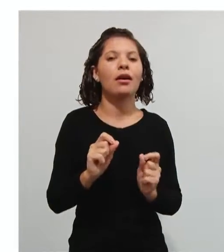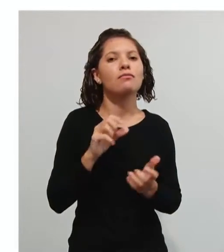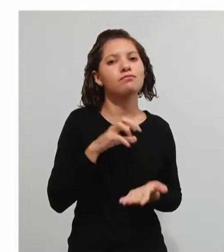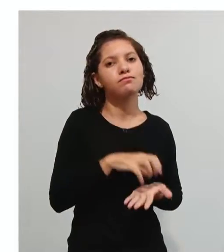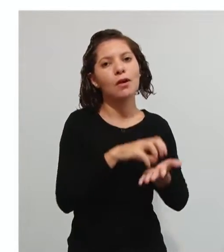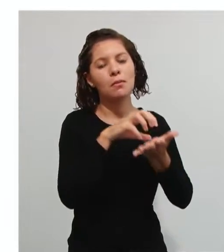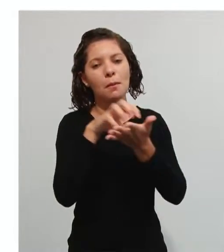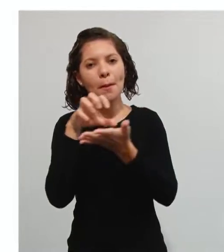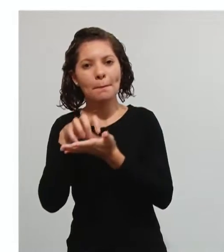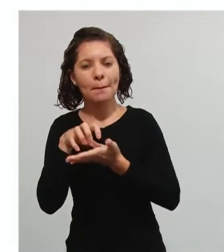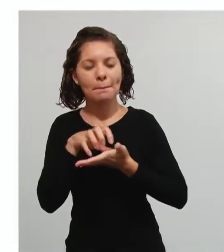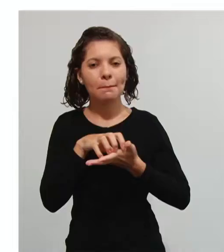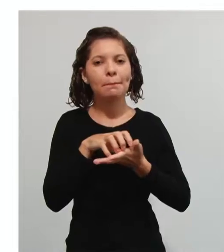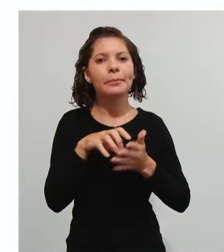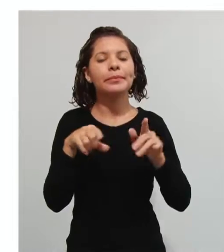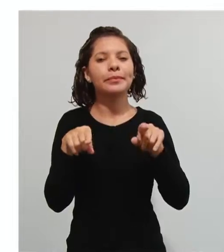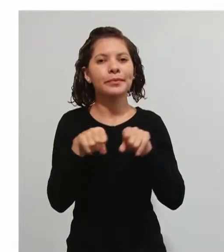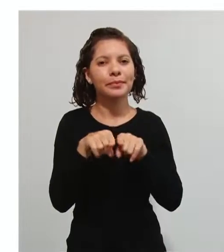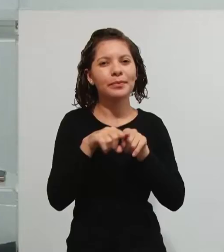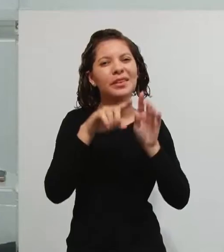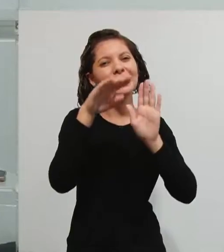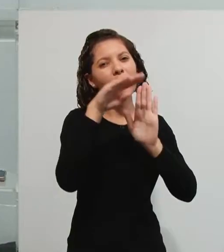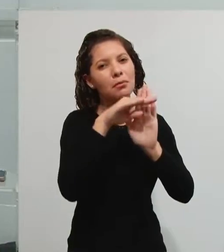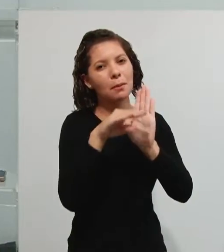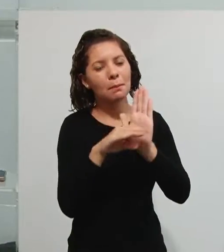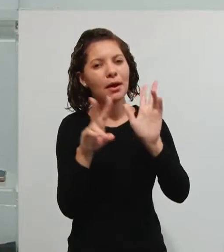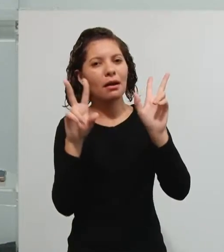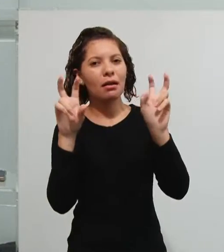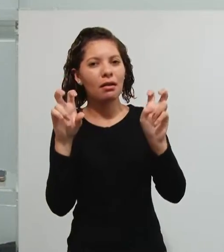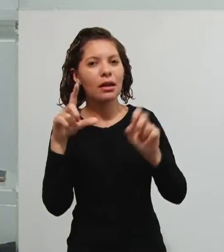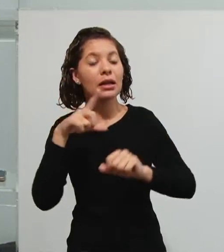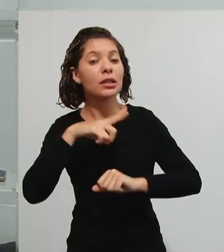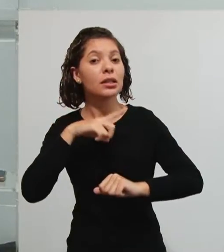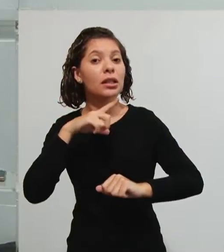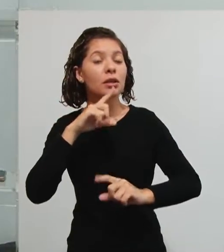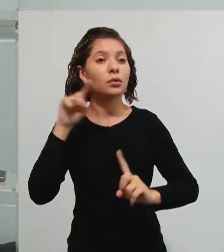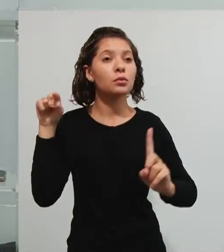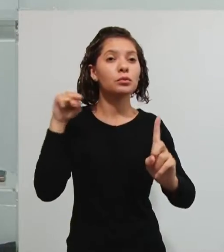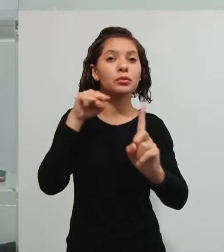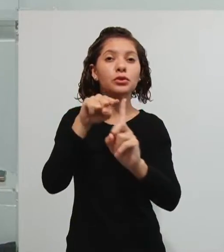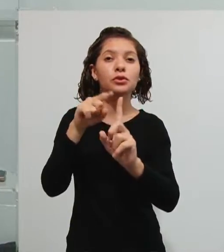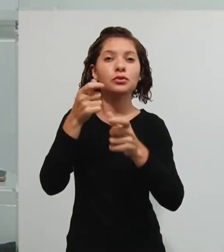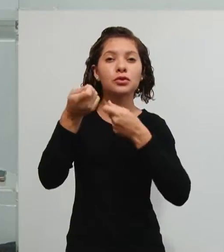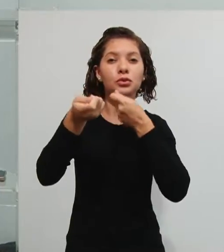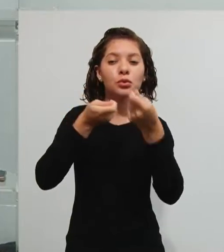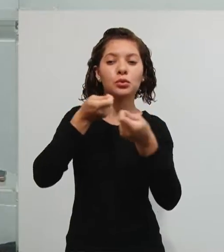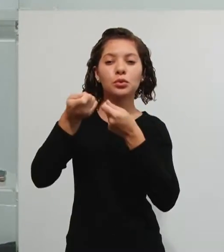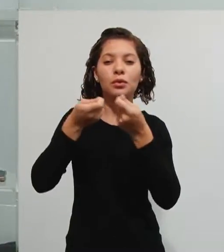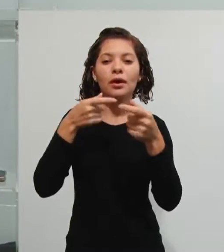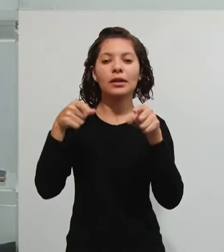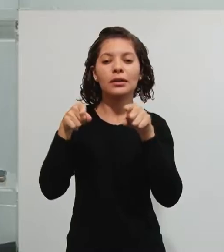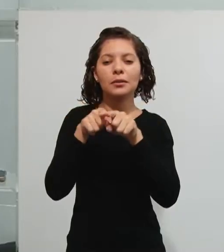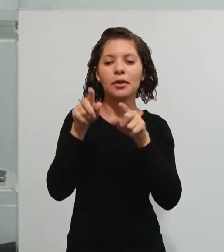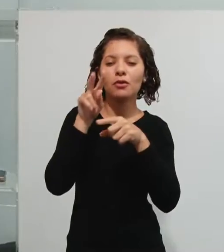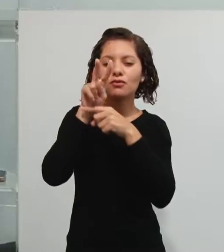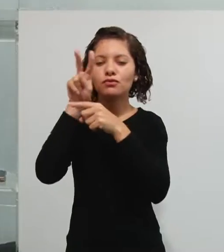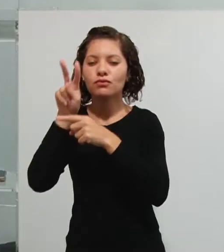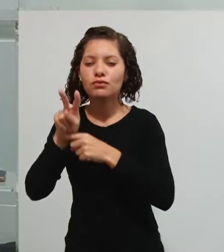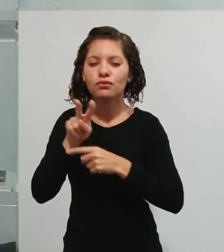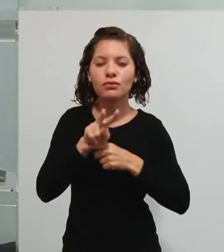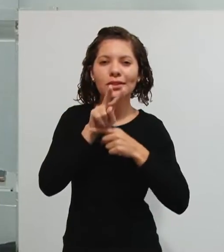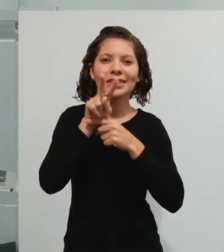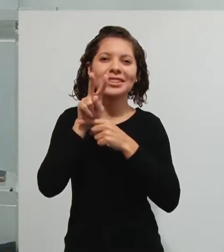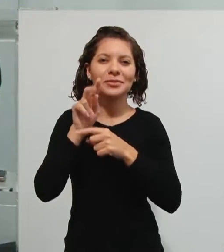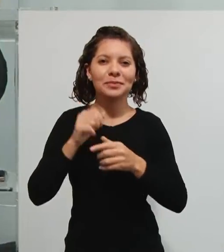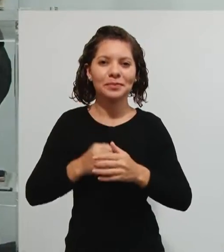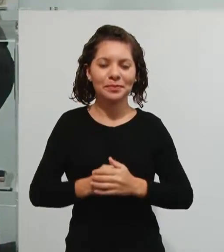em sua função trazer o papel de controlar e fiscalizar os atos